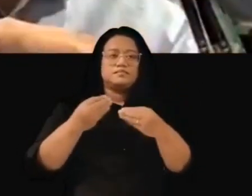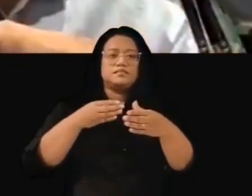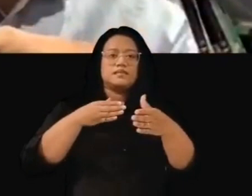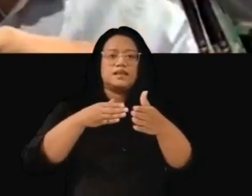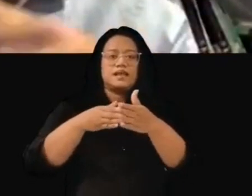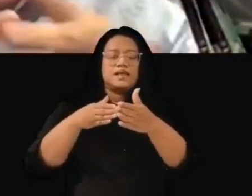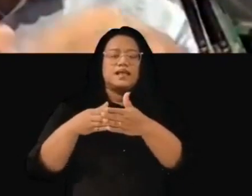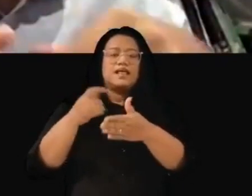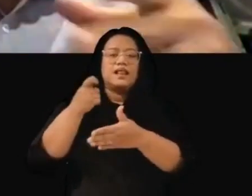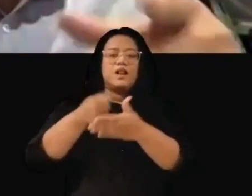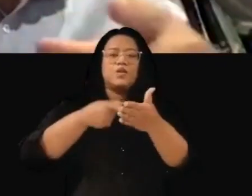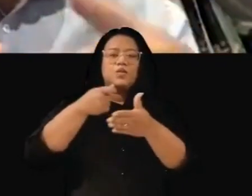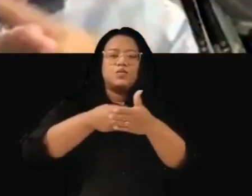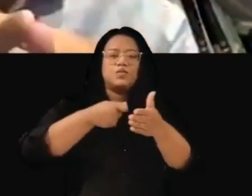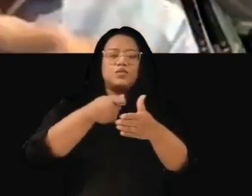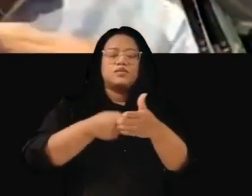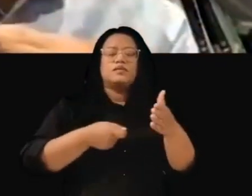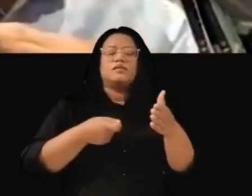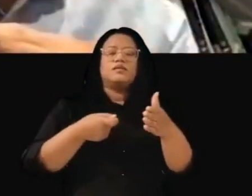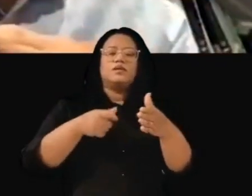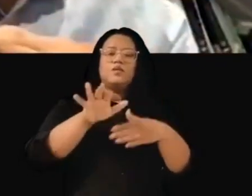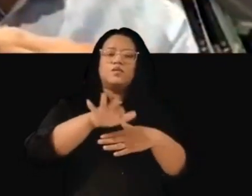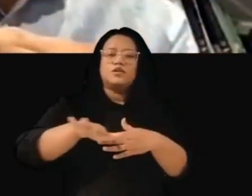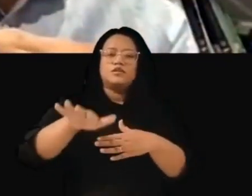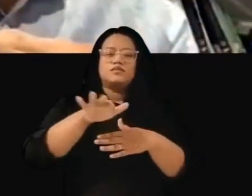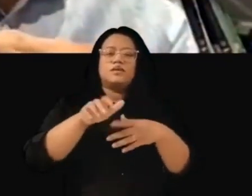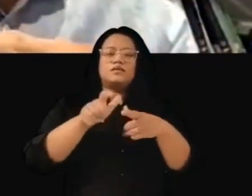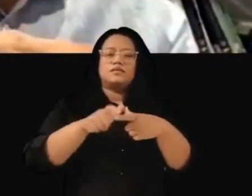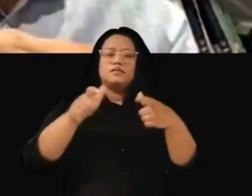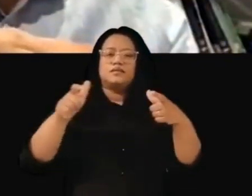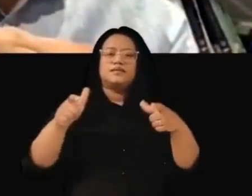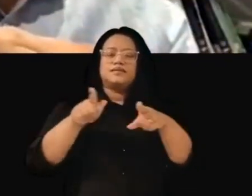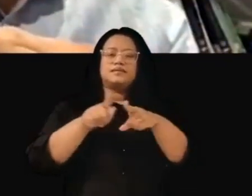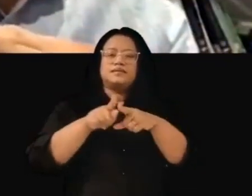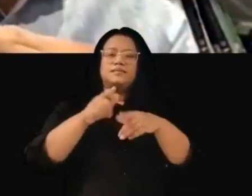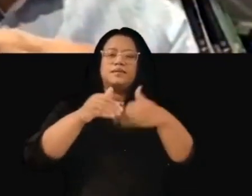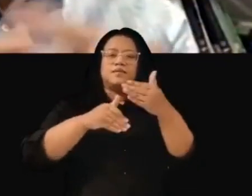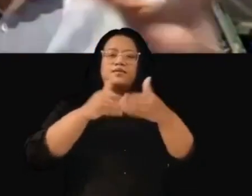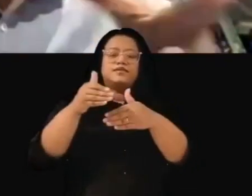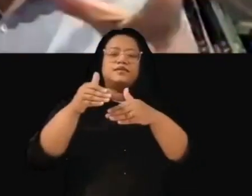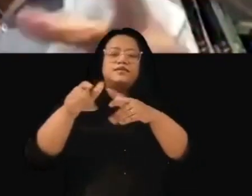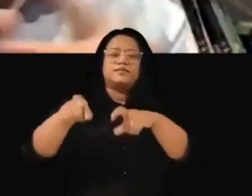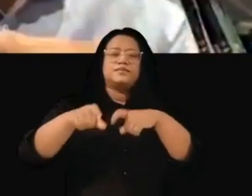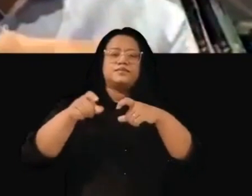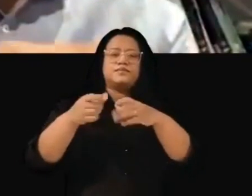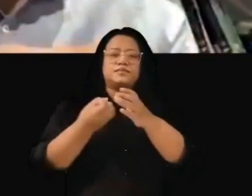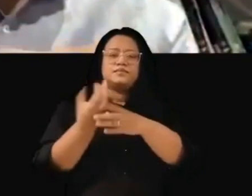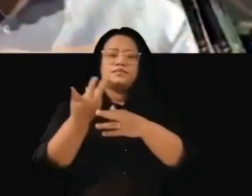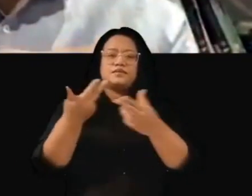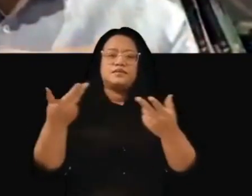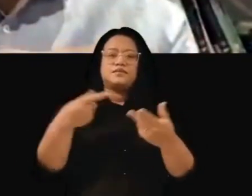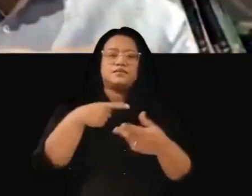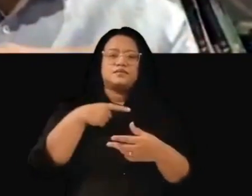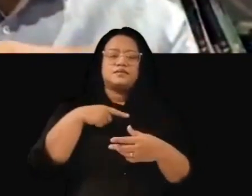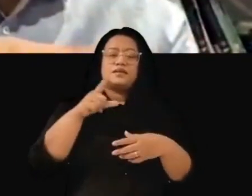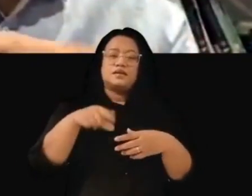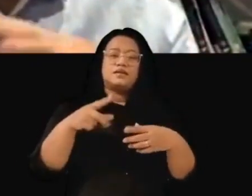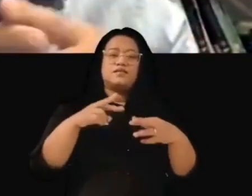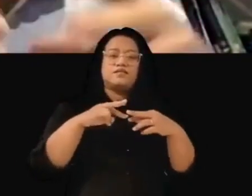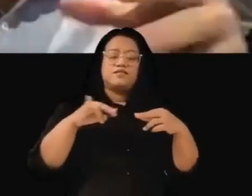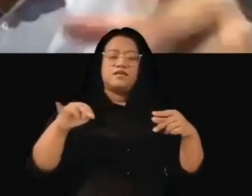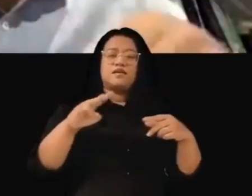por espaço, né? Esse alargamento dos processos produtivos que vai envolver necessariamente o confronto, infelizmente, com as comunidades